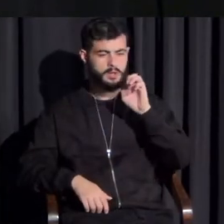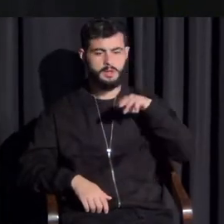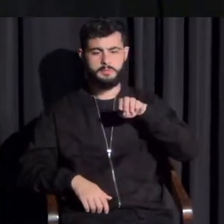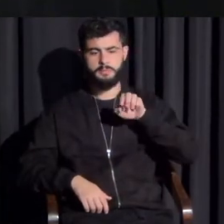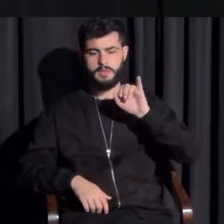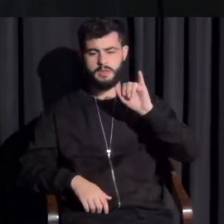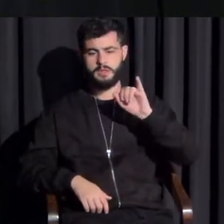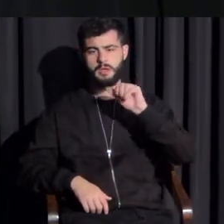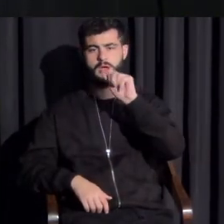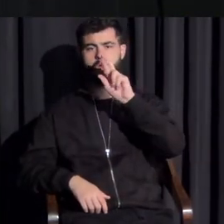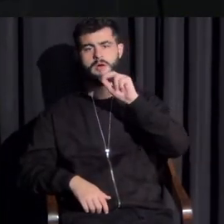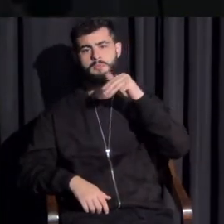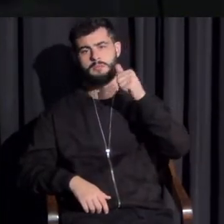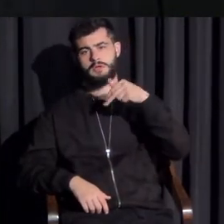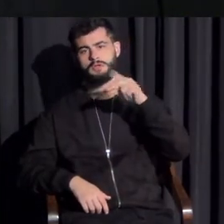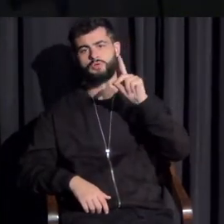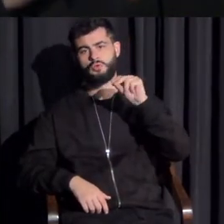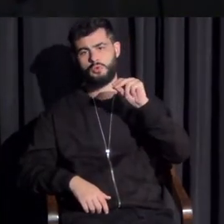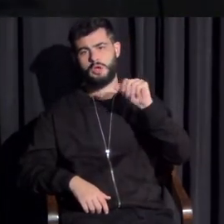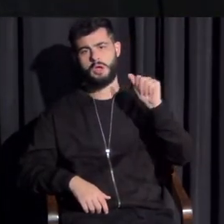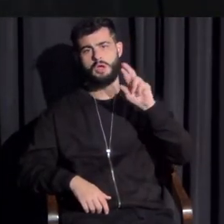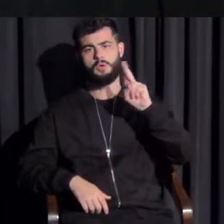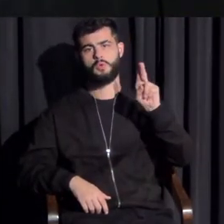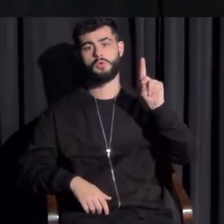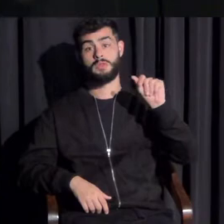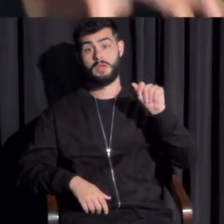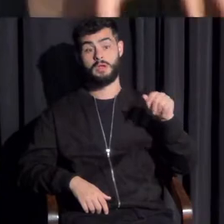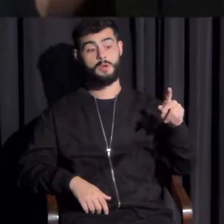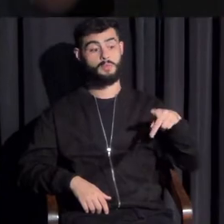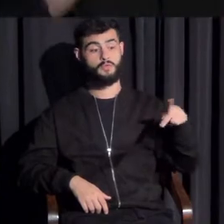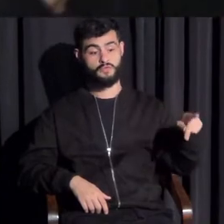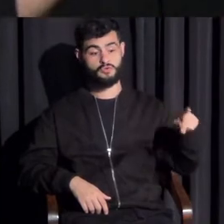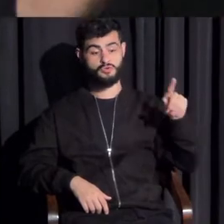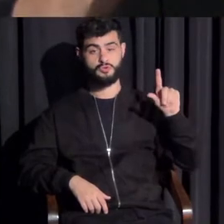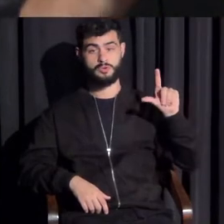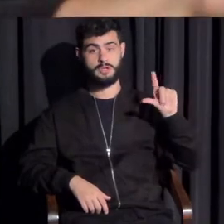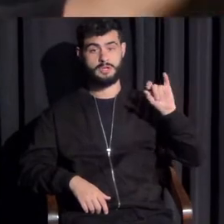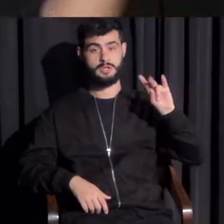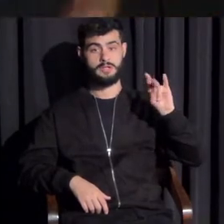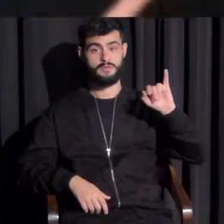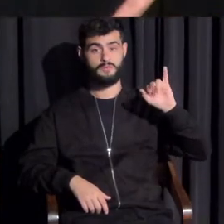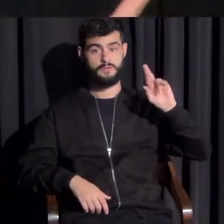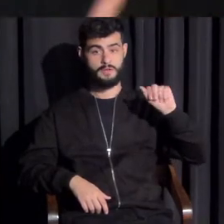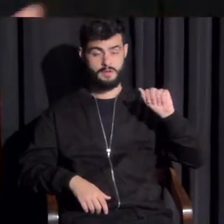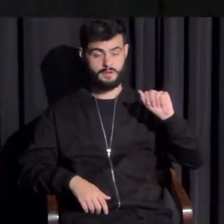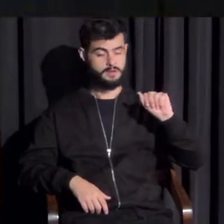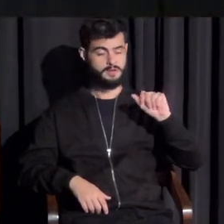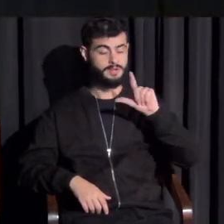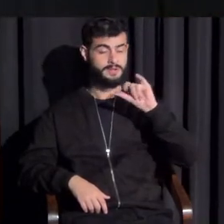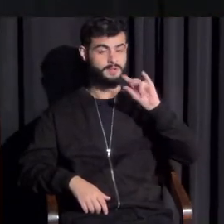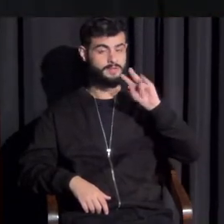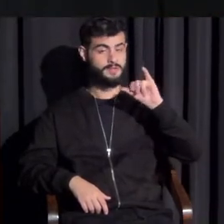Arruda, na figura da professora Lívia Arruda também, né?